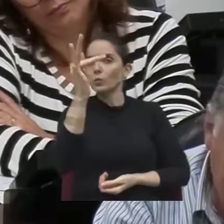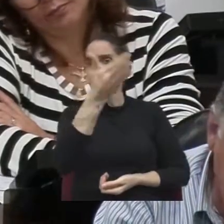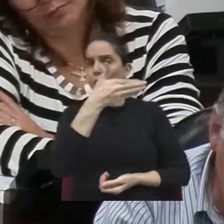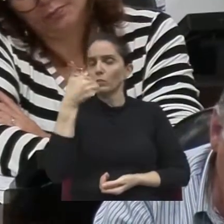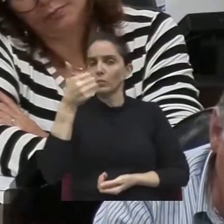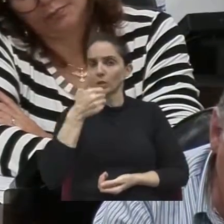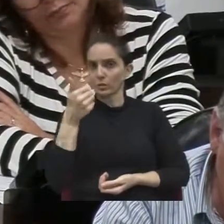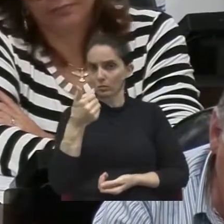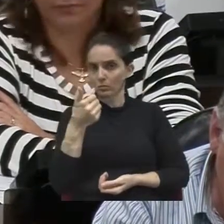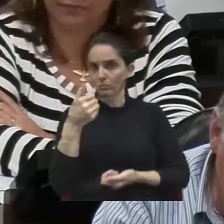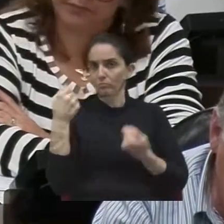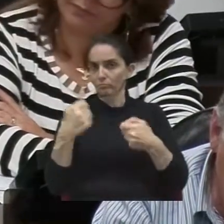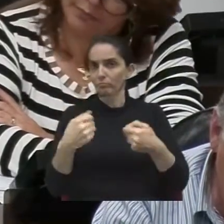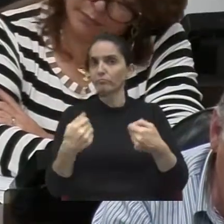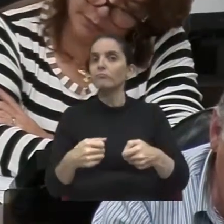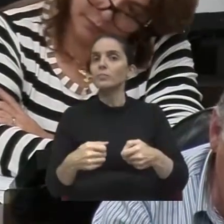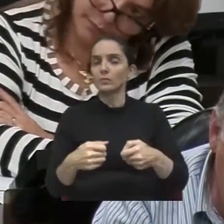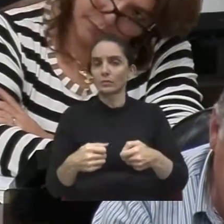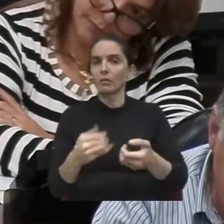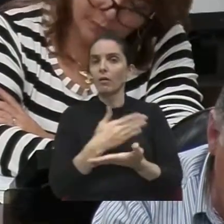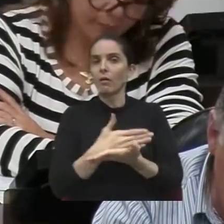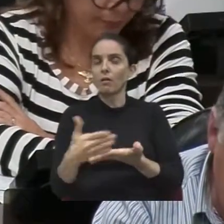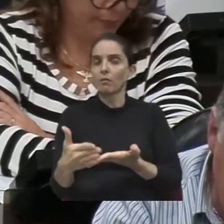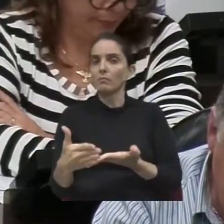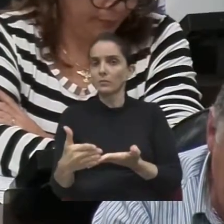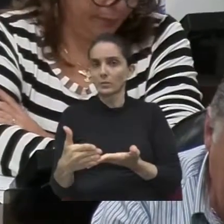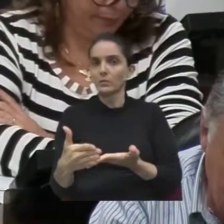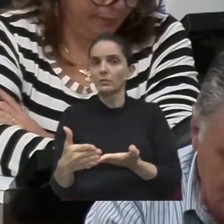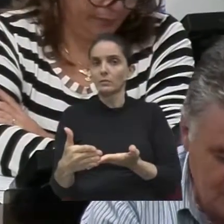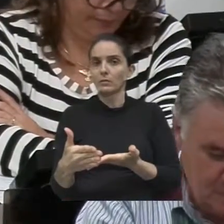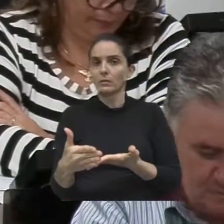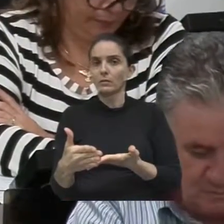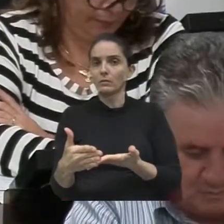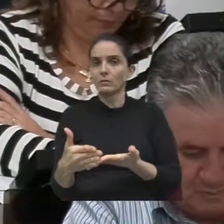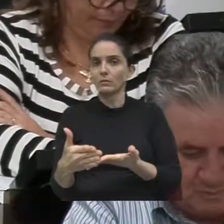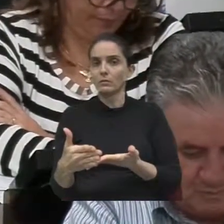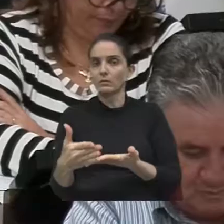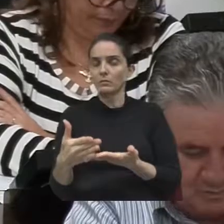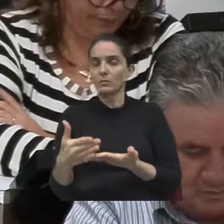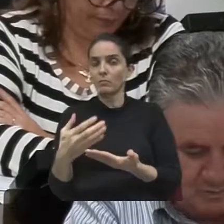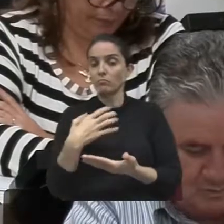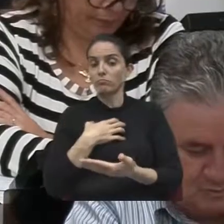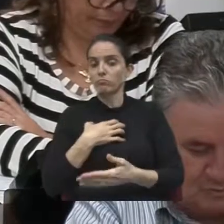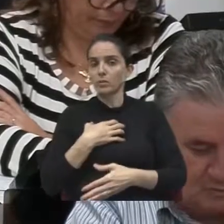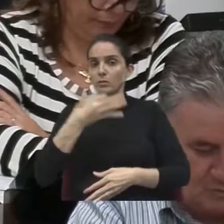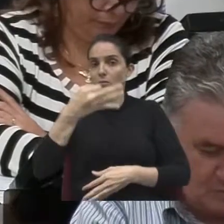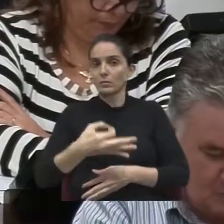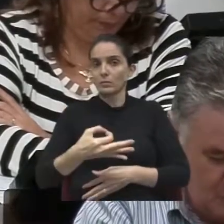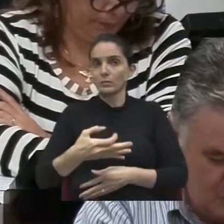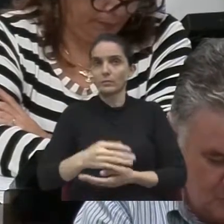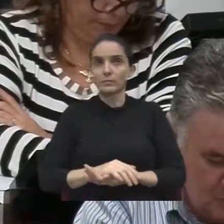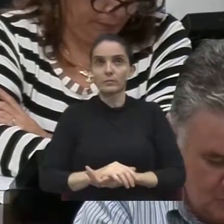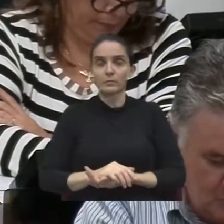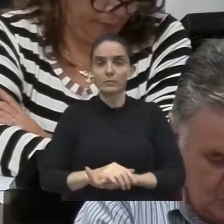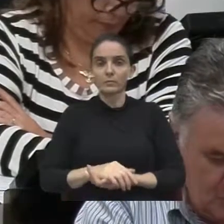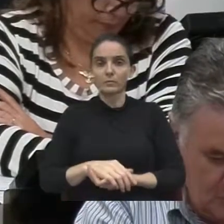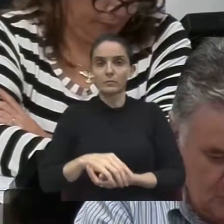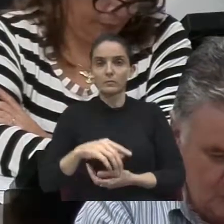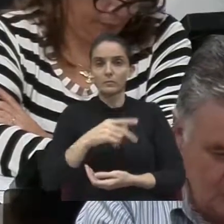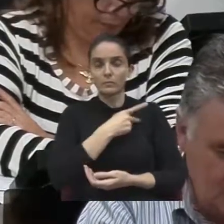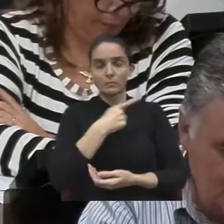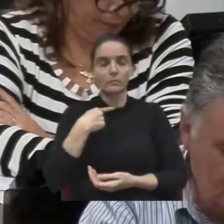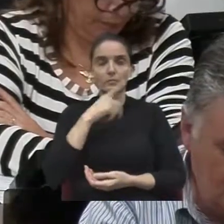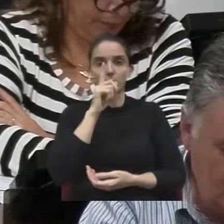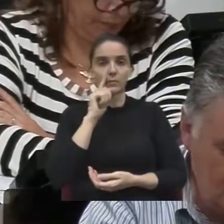que começar a criar bons hábitos hoje. Pastor Newton, já declaro, com certeza,